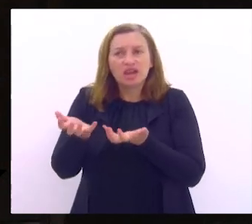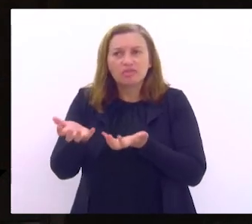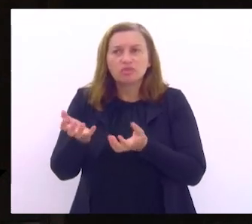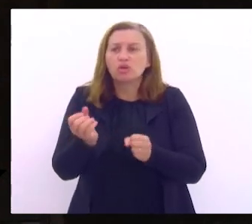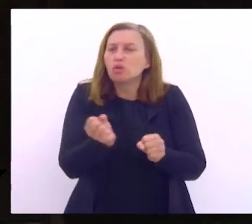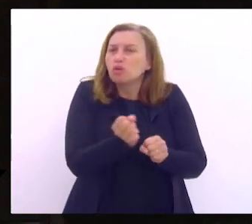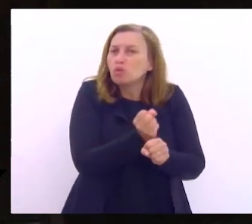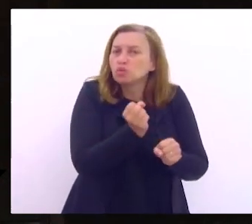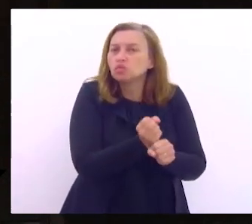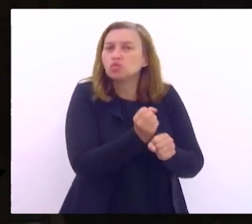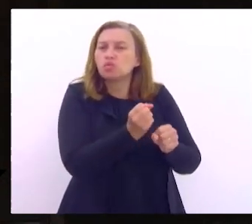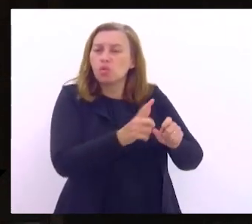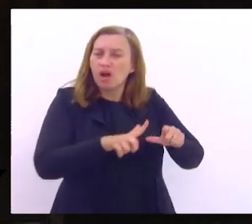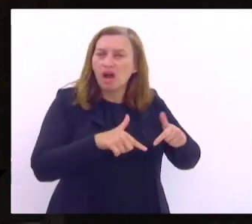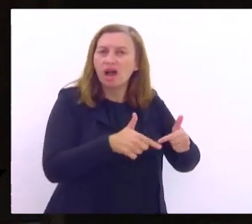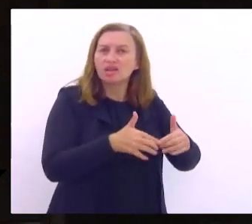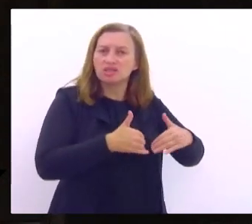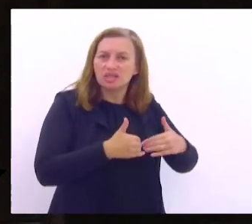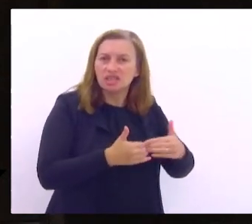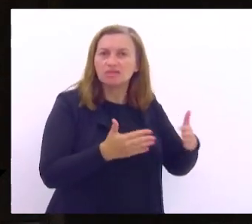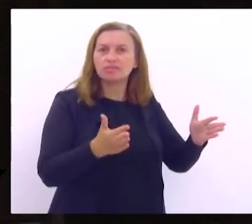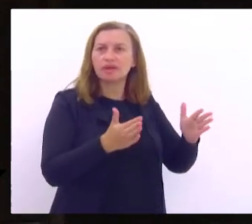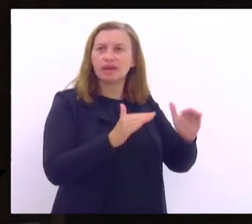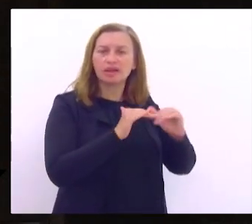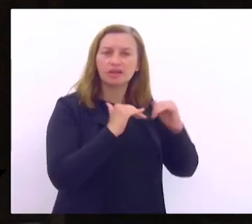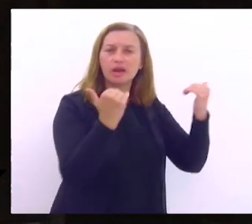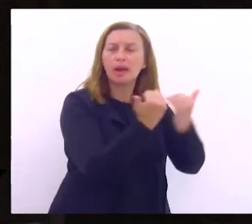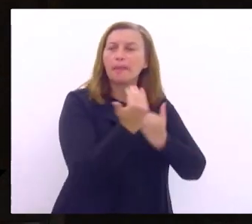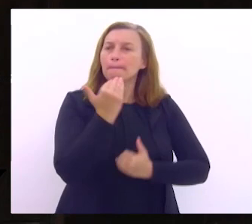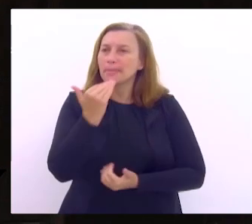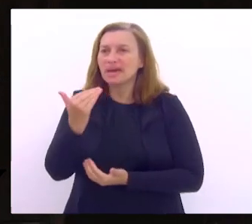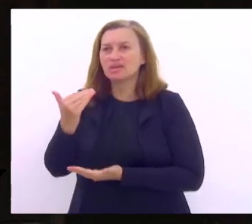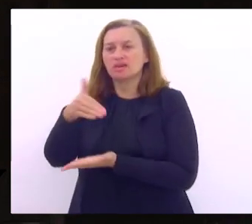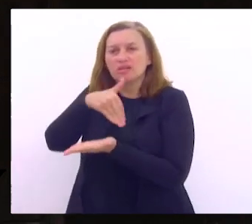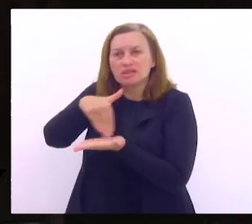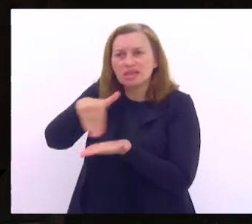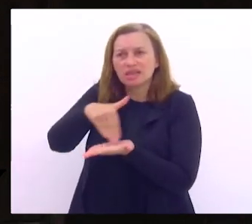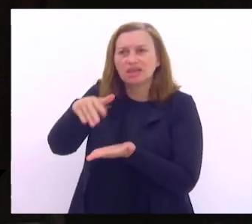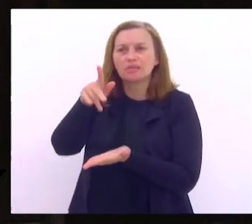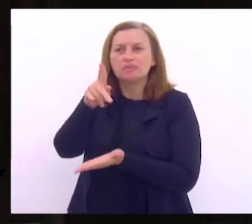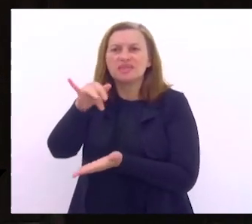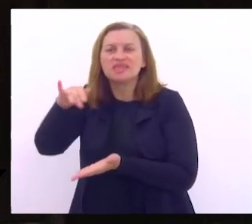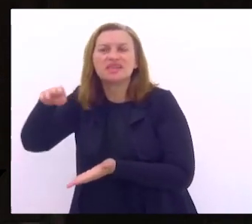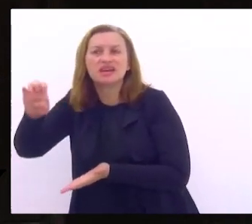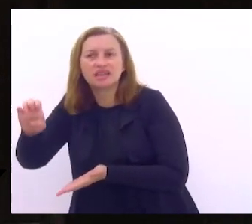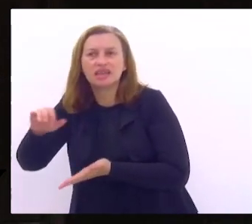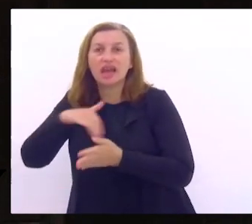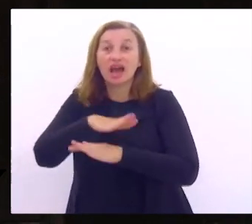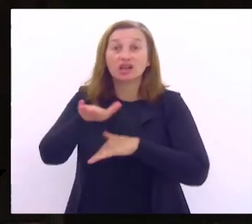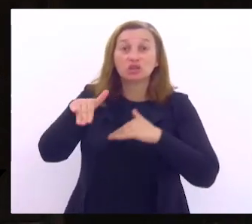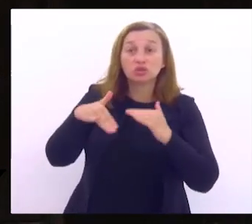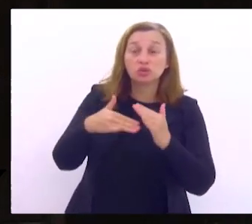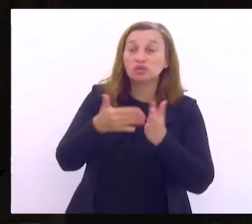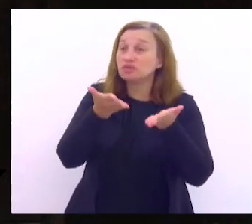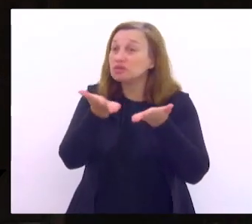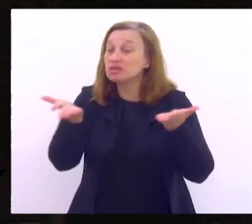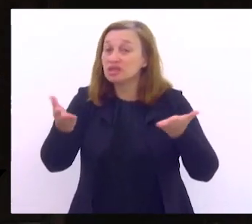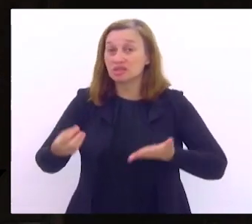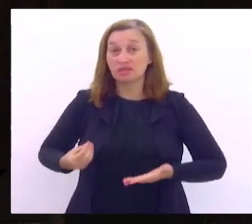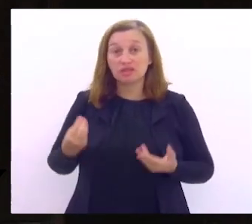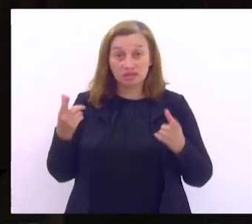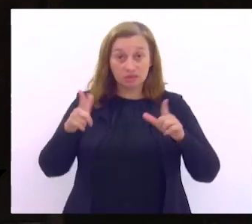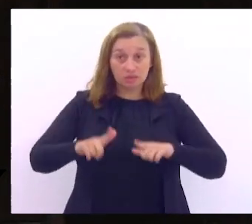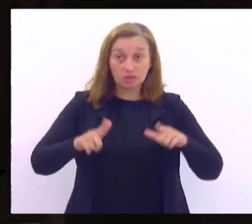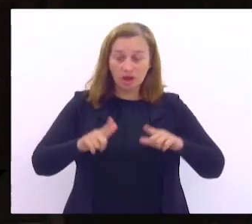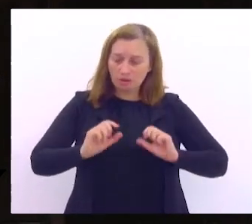peço encarecidamente ao secretário Pisciani, a todos presentes aqui, que